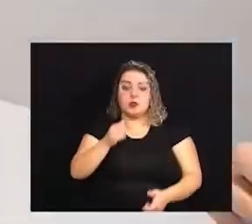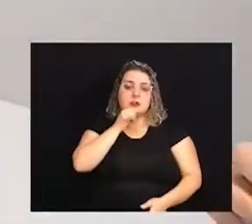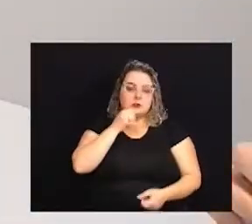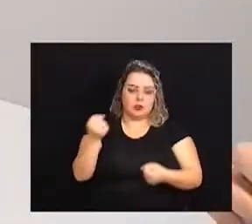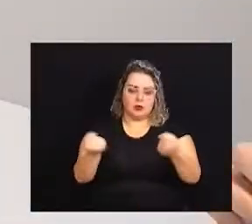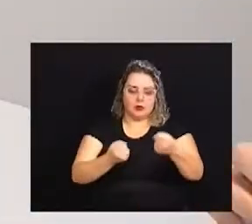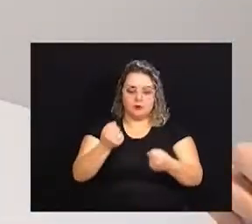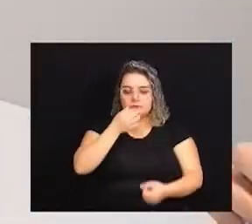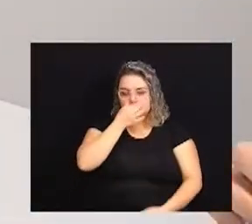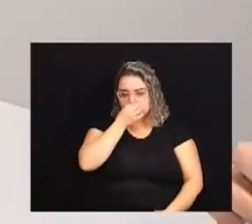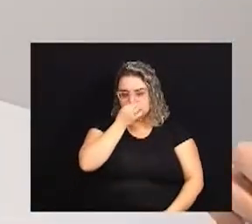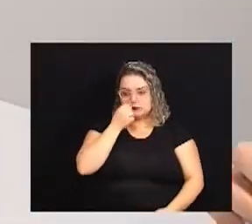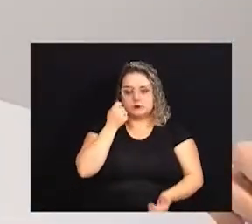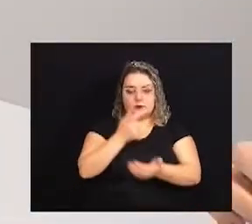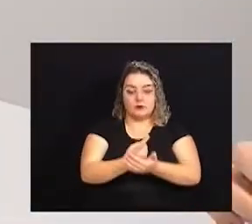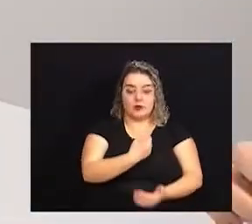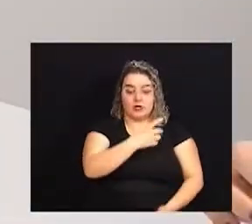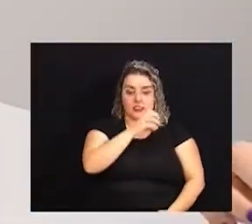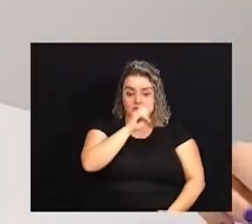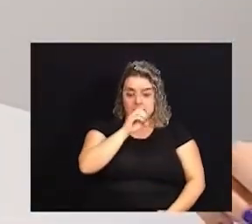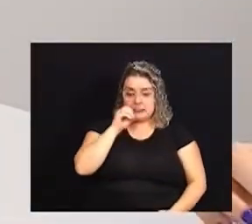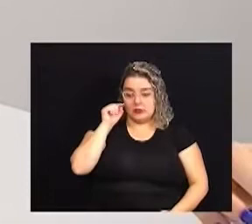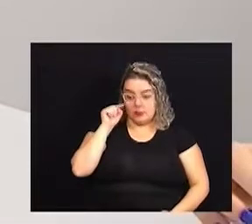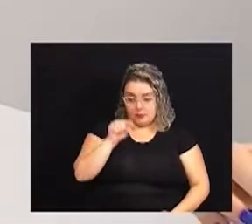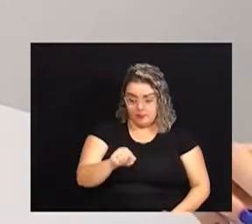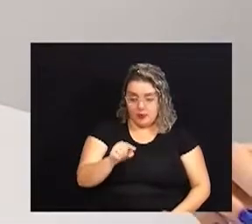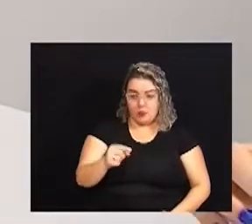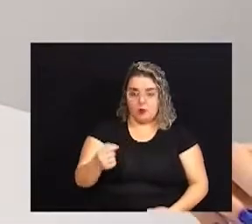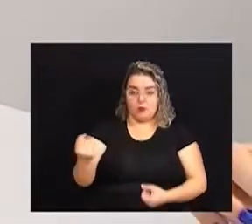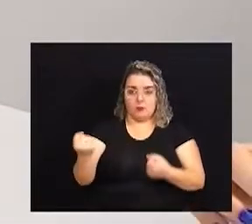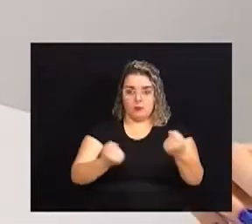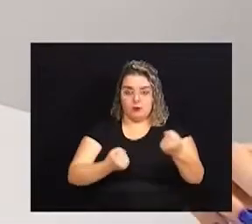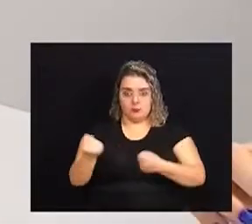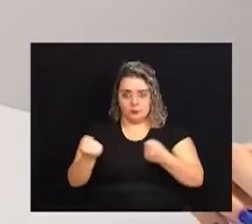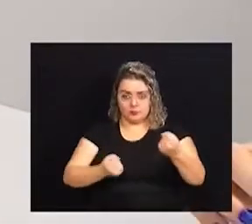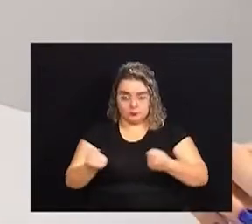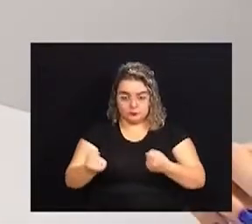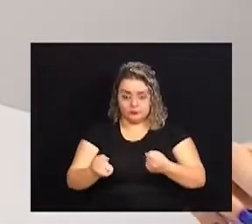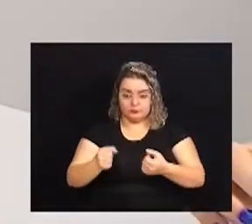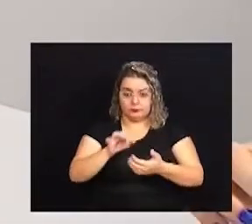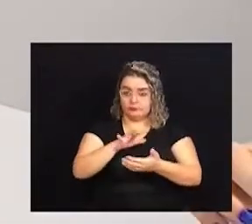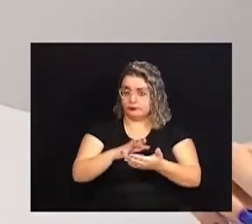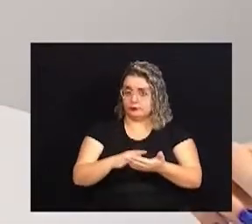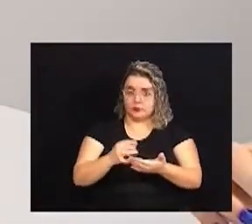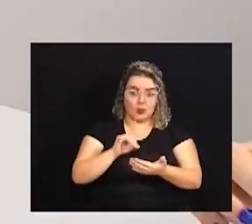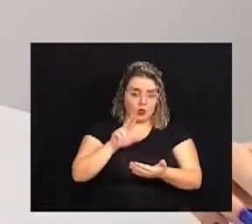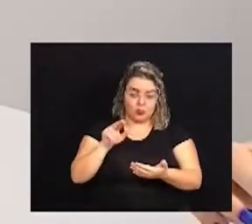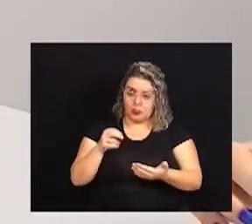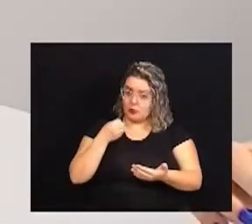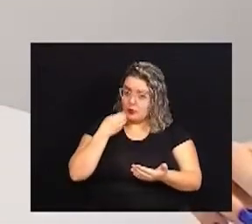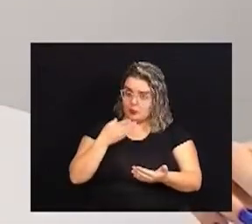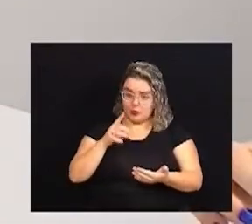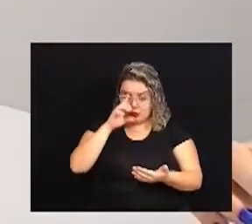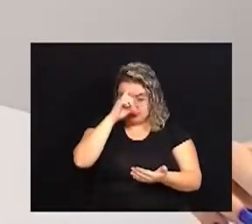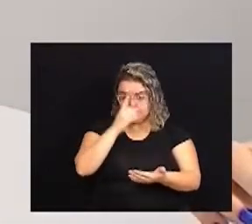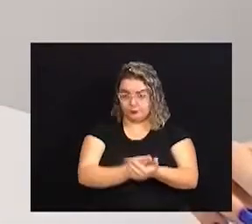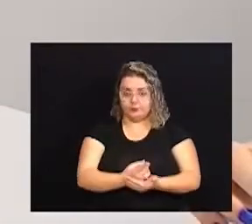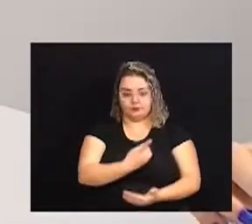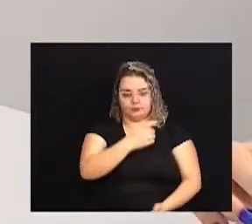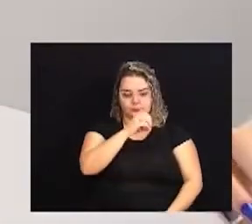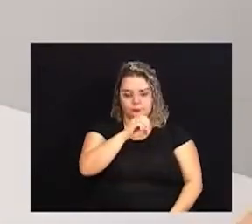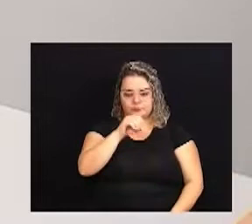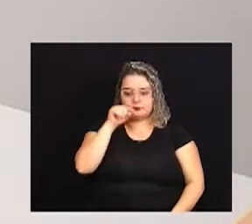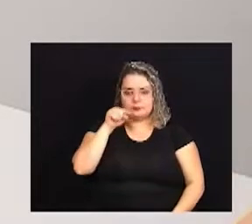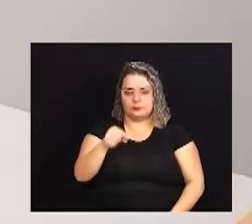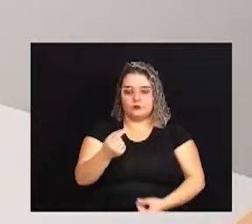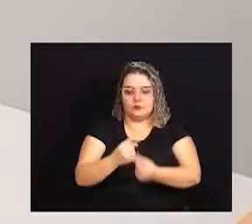grande exemplo é o carro. Quando você compra um carro, por exemplo, por R$100.000, se você for botar na ponta do lápis, nunca é uma boa decisão. Porque